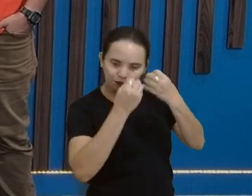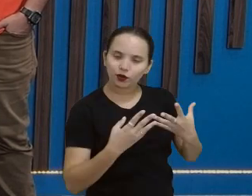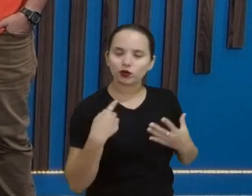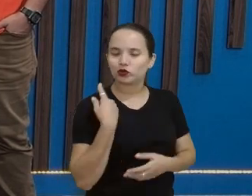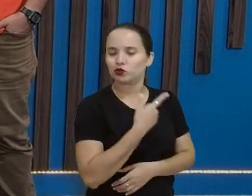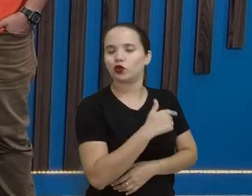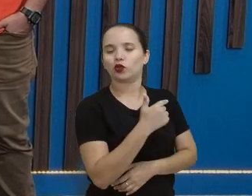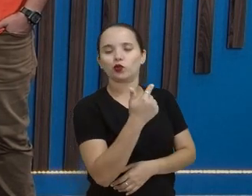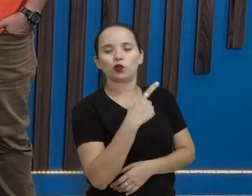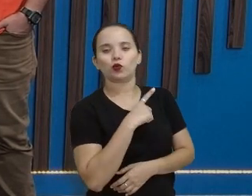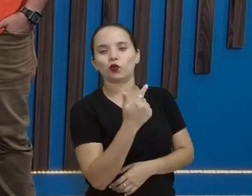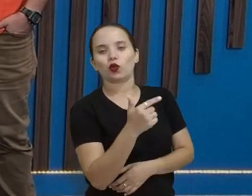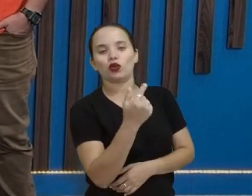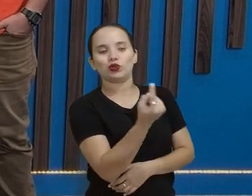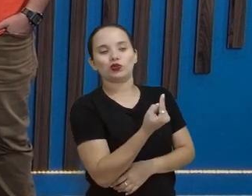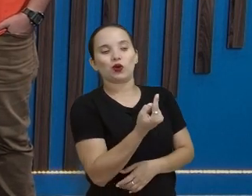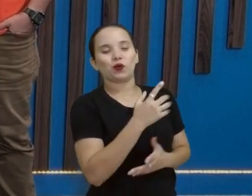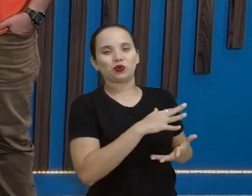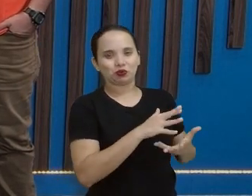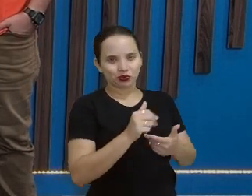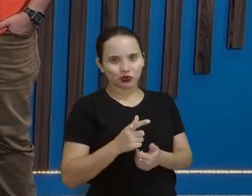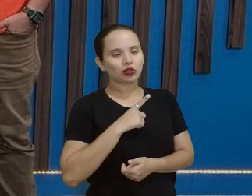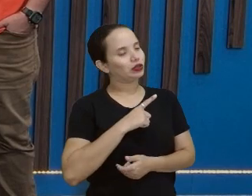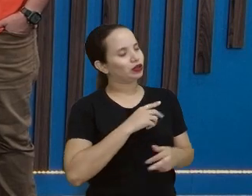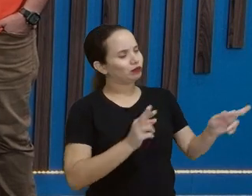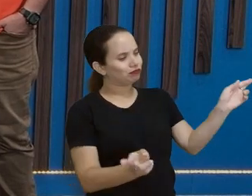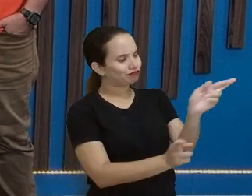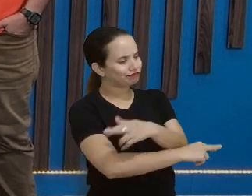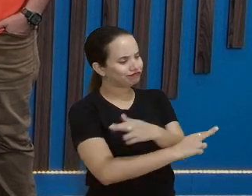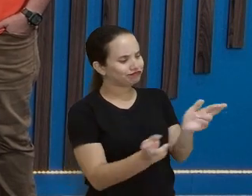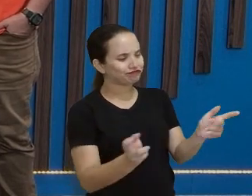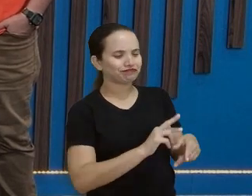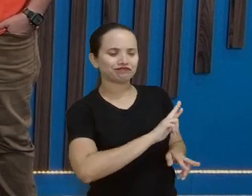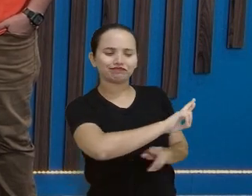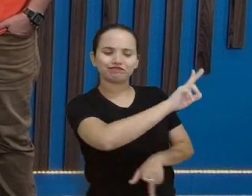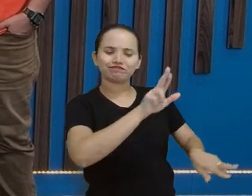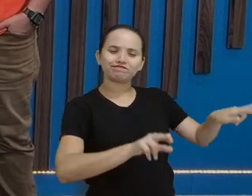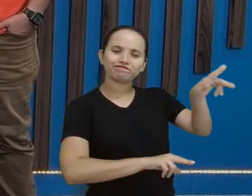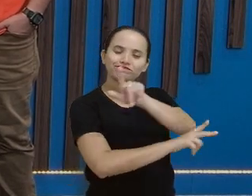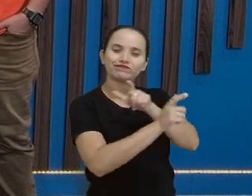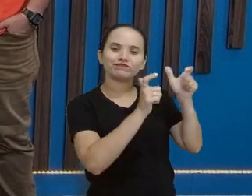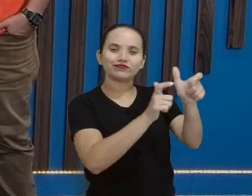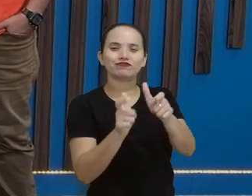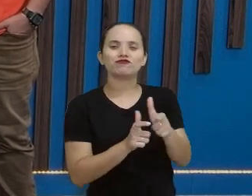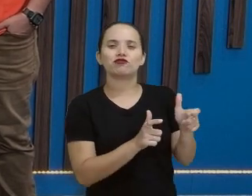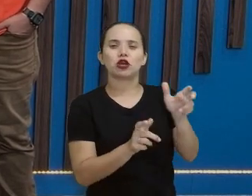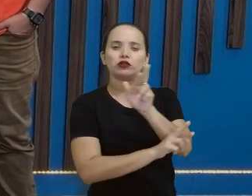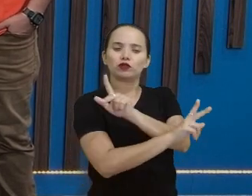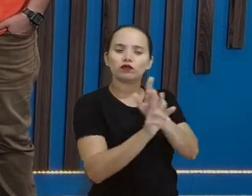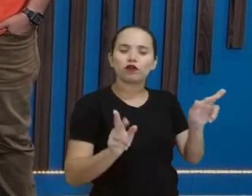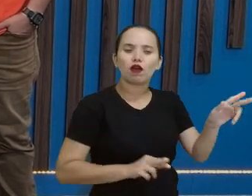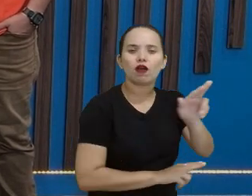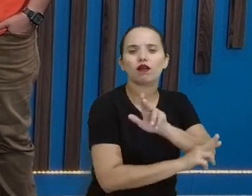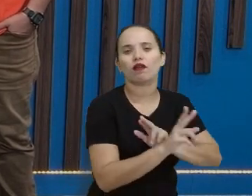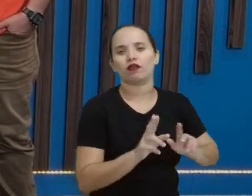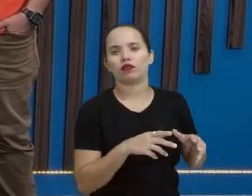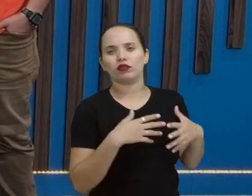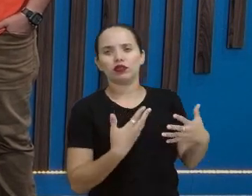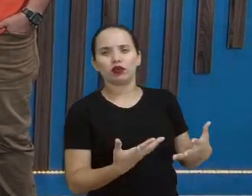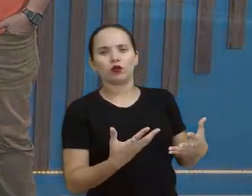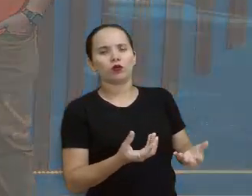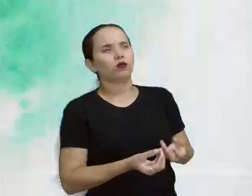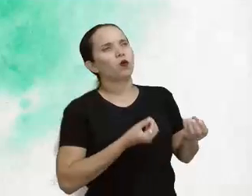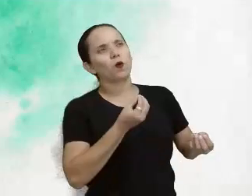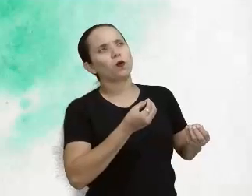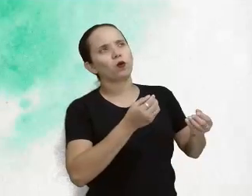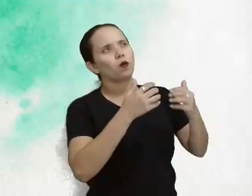várias relações e de vários locais e de vários contextos. Então, desses pilares, a gente reflete